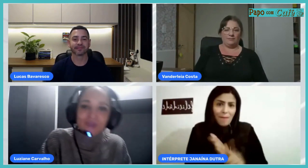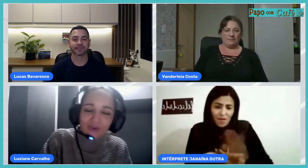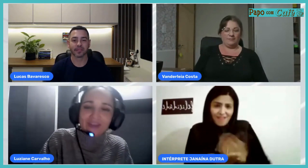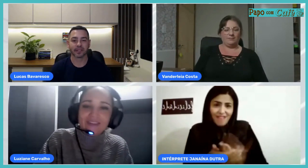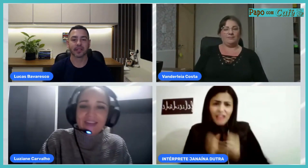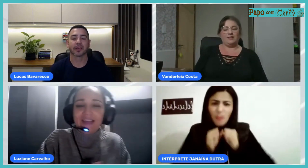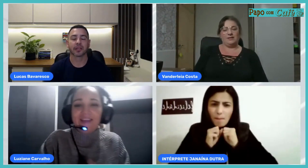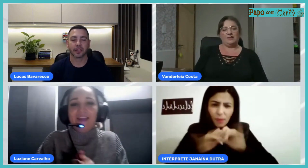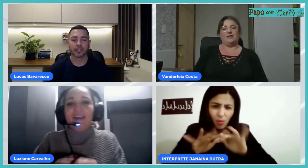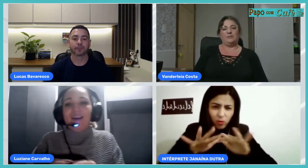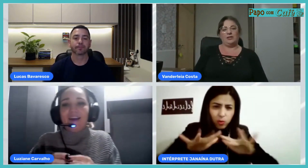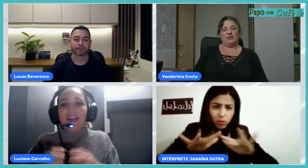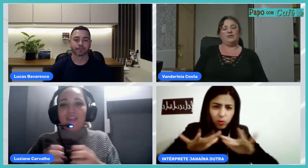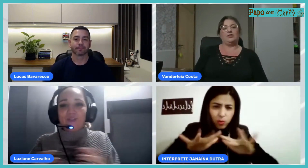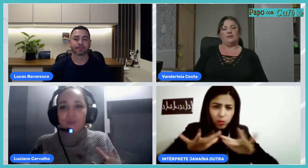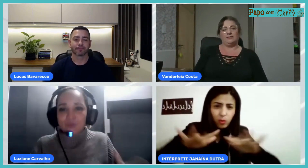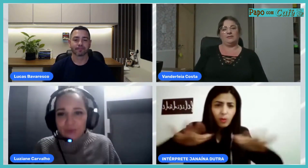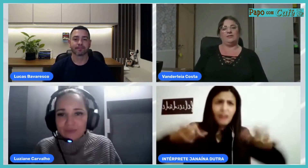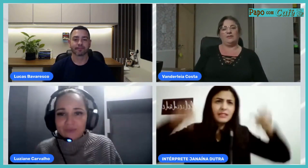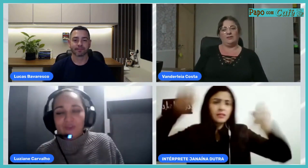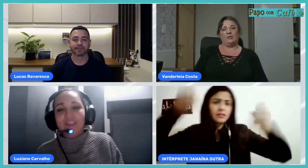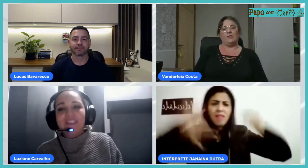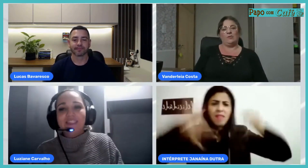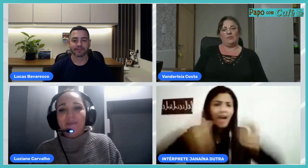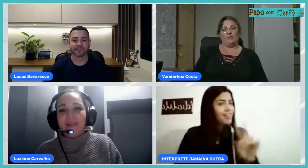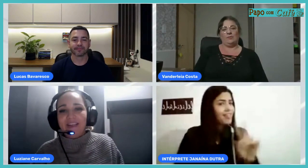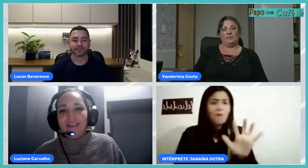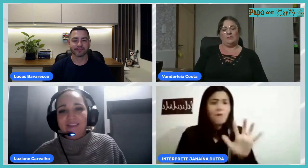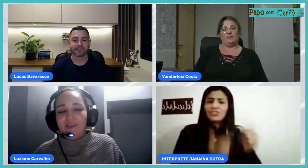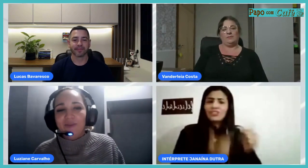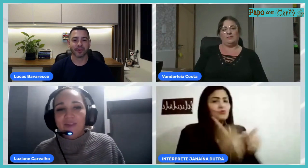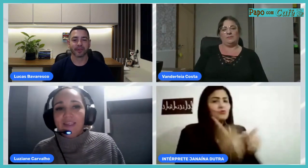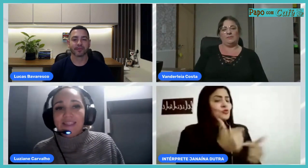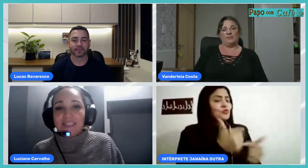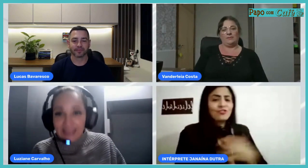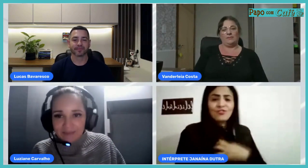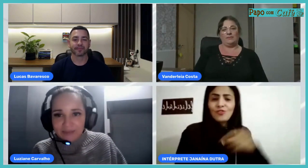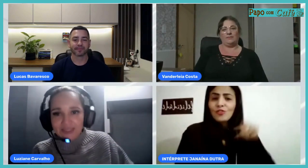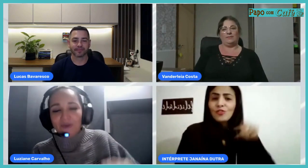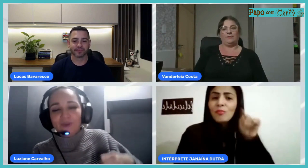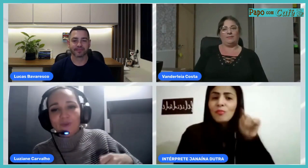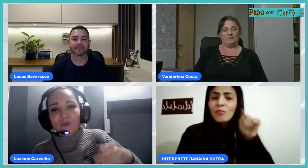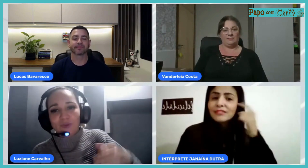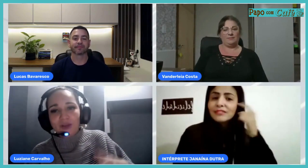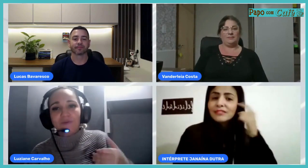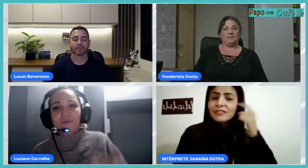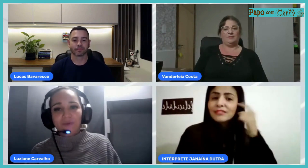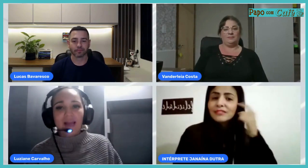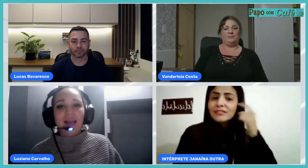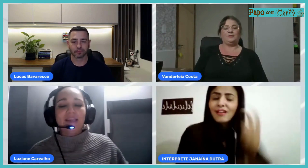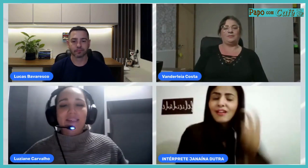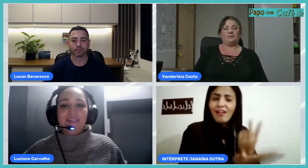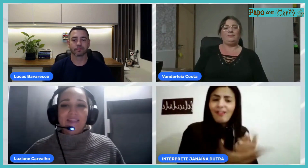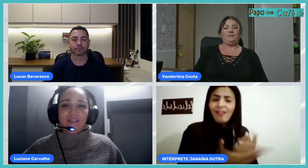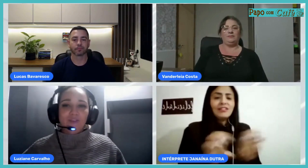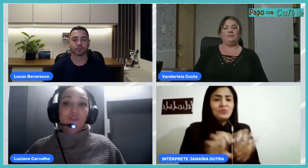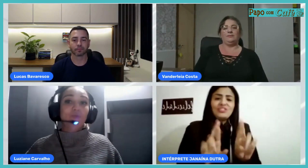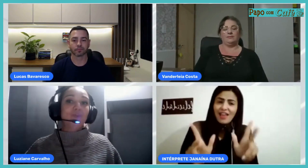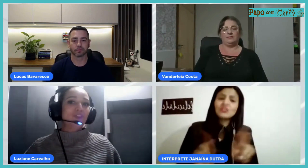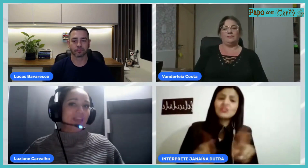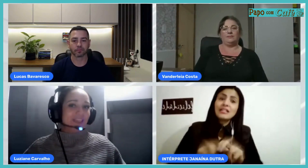que funciona, né? A estrutura funciona dessa maneira. Então, sempre quando eu estou em algum lugar